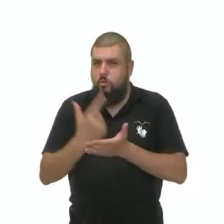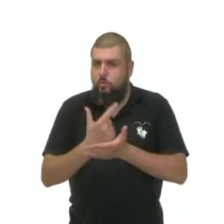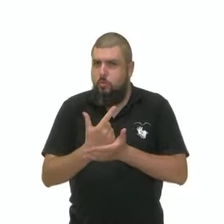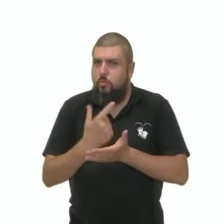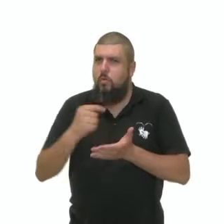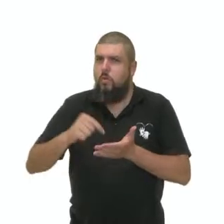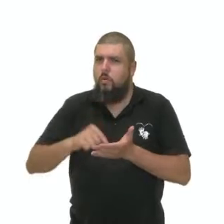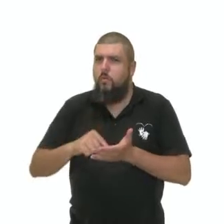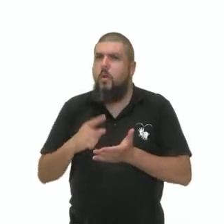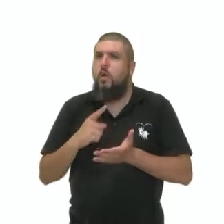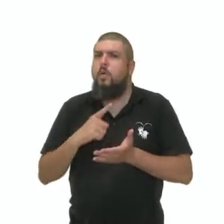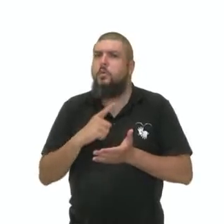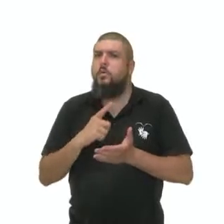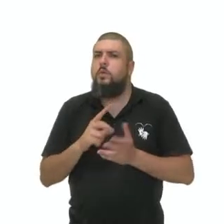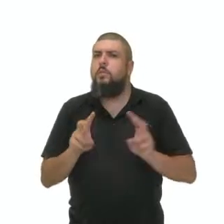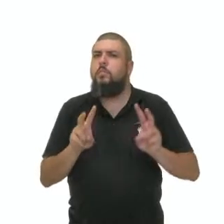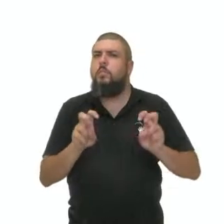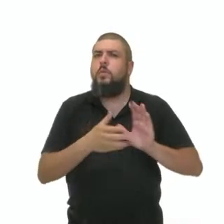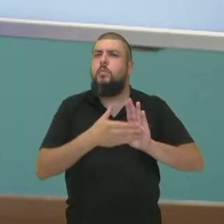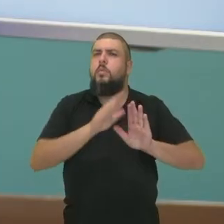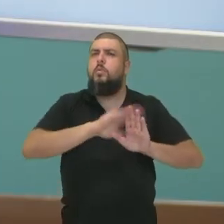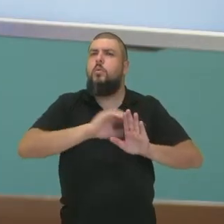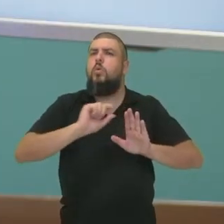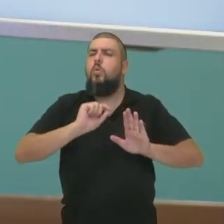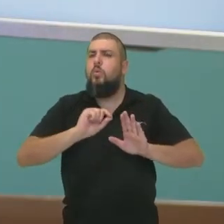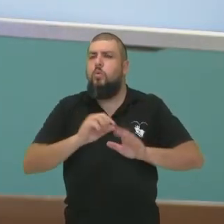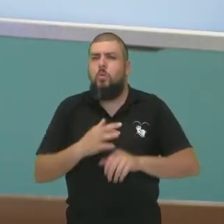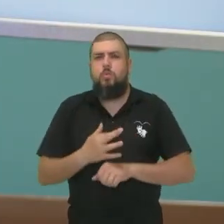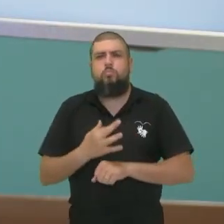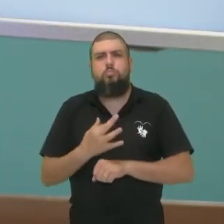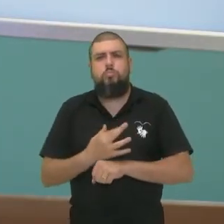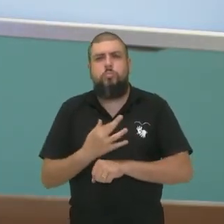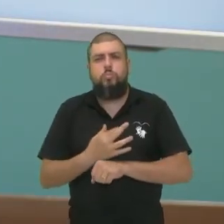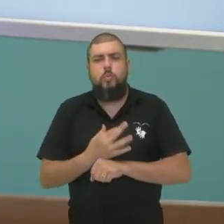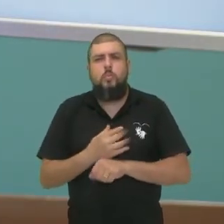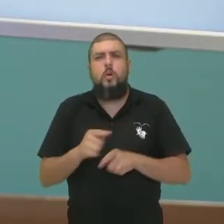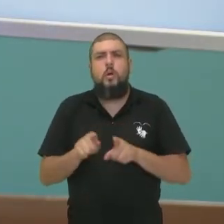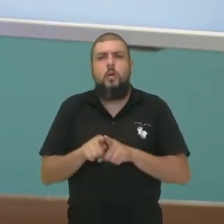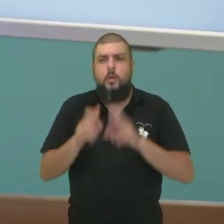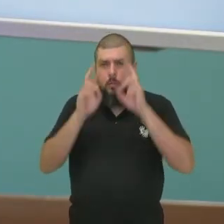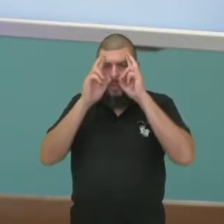de tolerância e esperança. Então, a